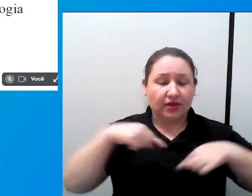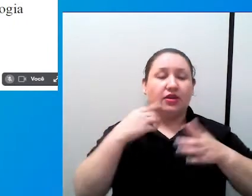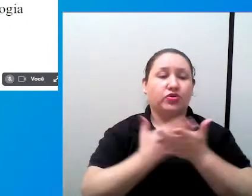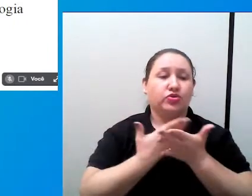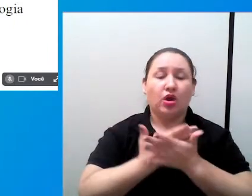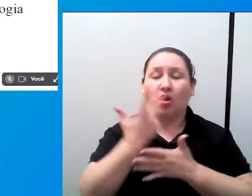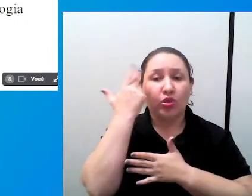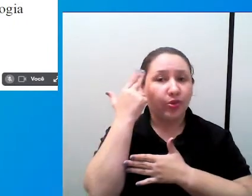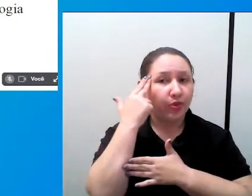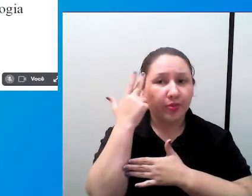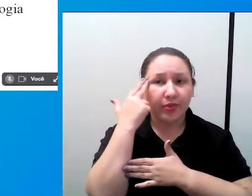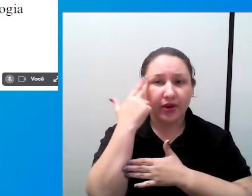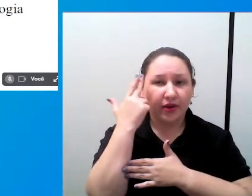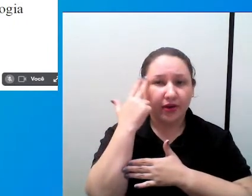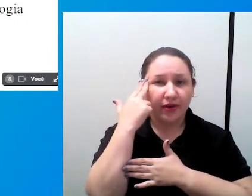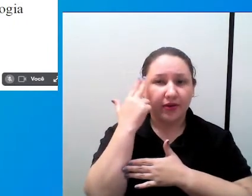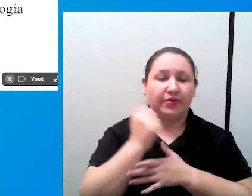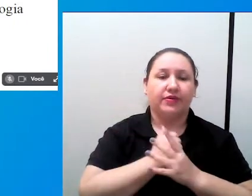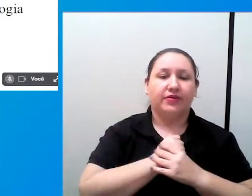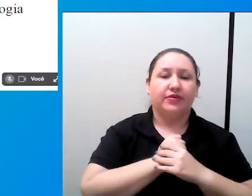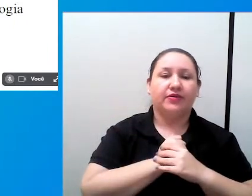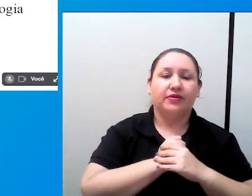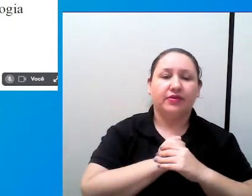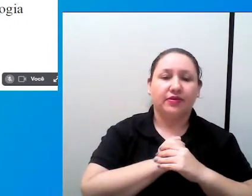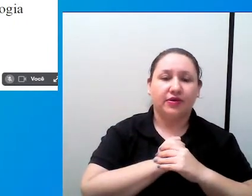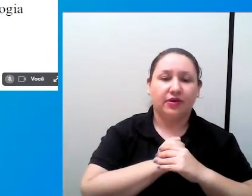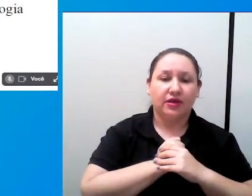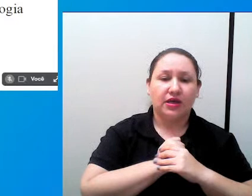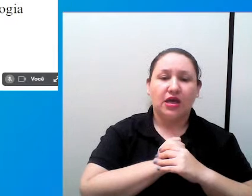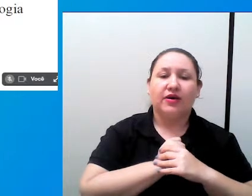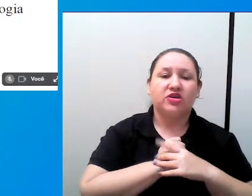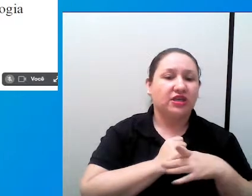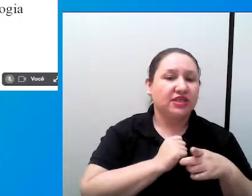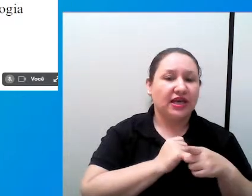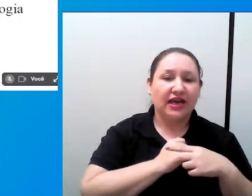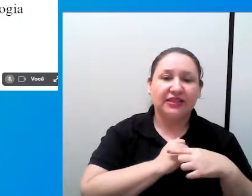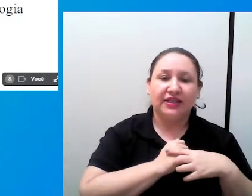As atividades feitas lá. E é importante isso para a gente.